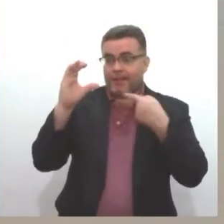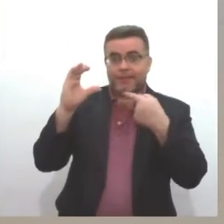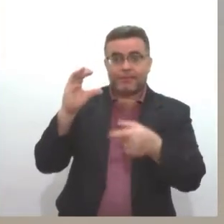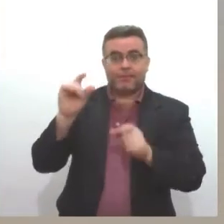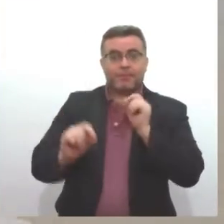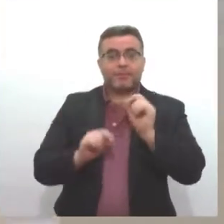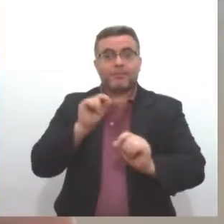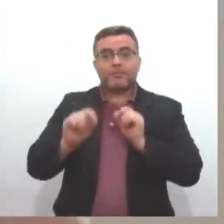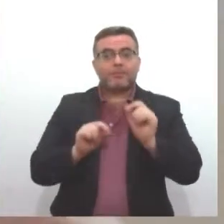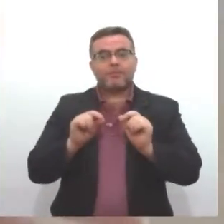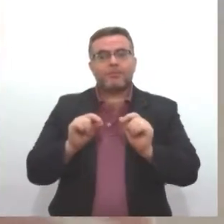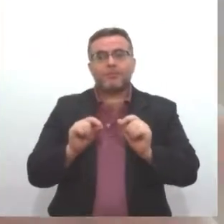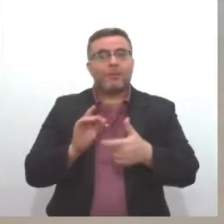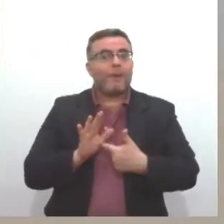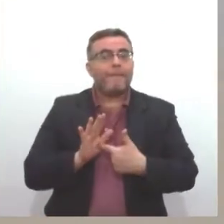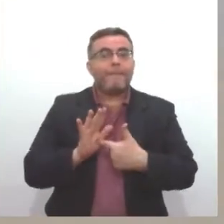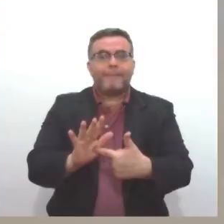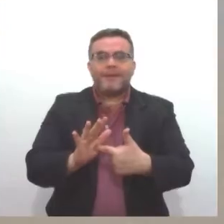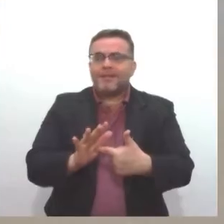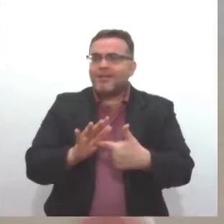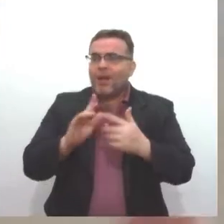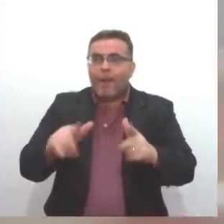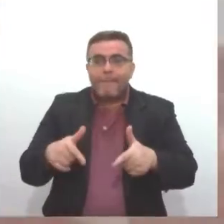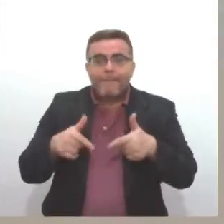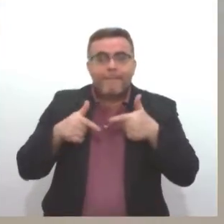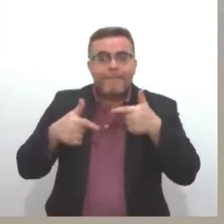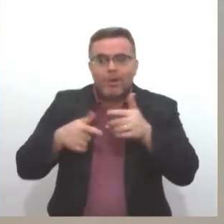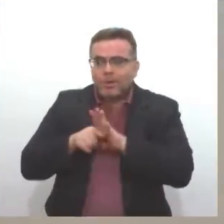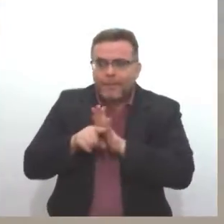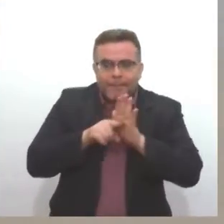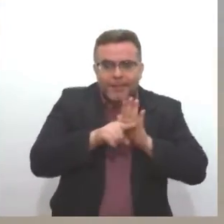A ciência praticamente busca responder